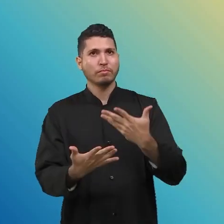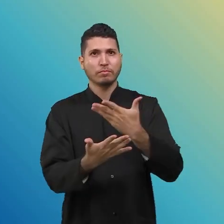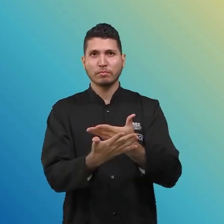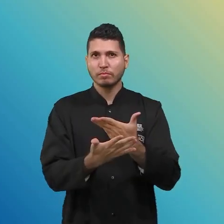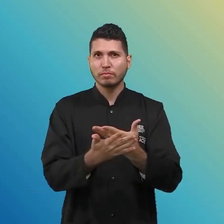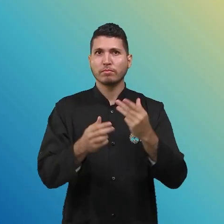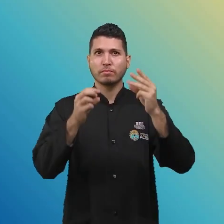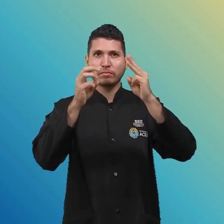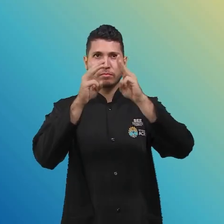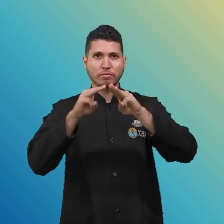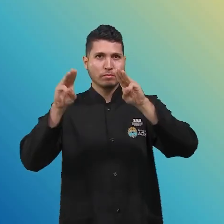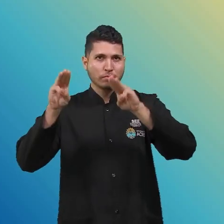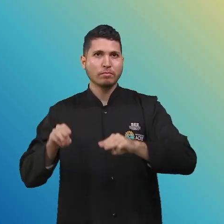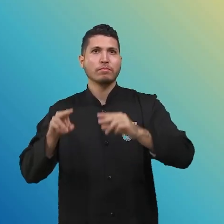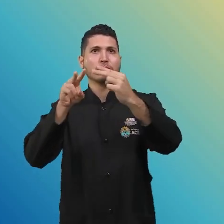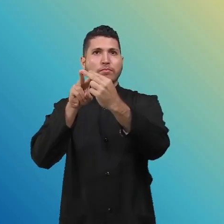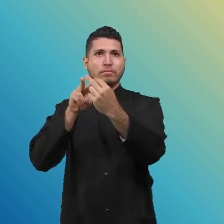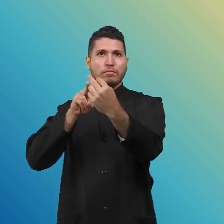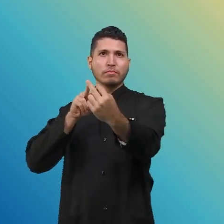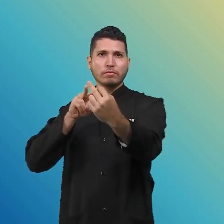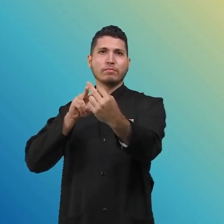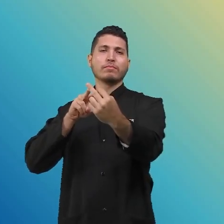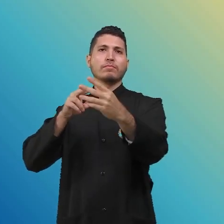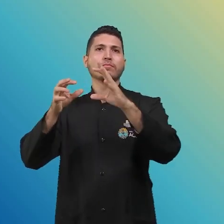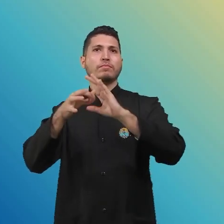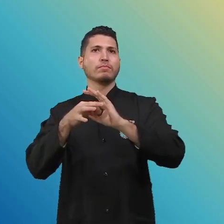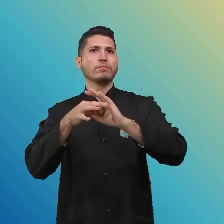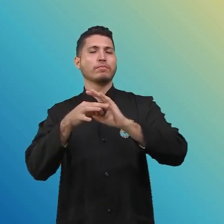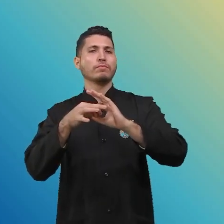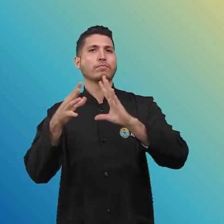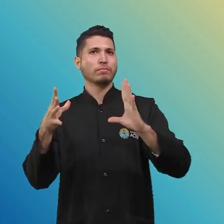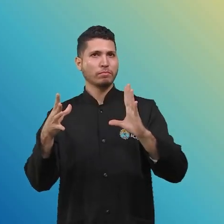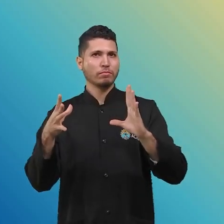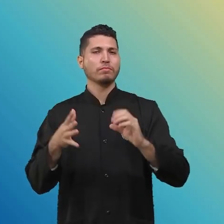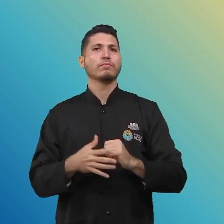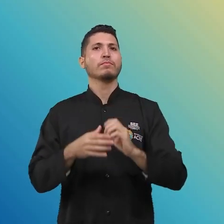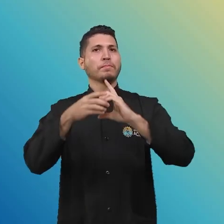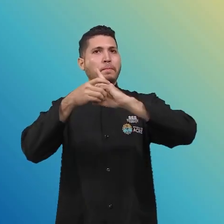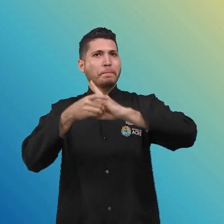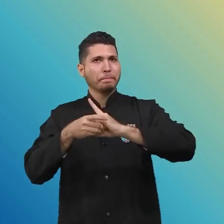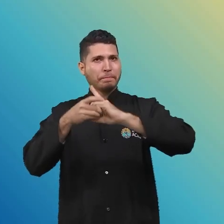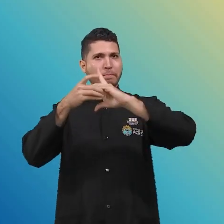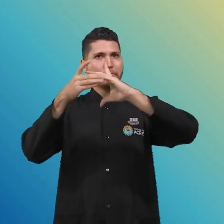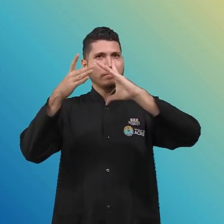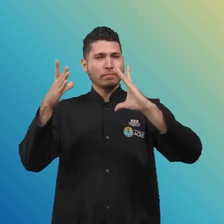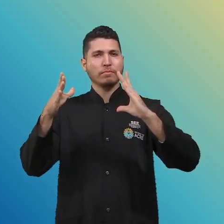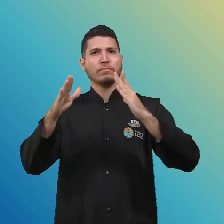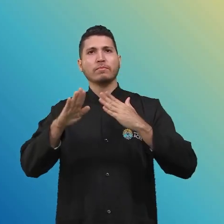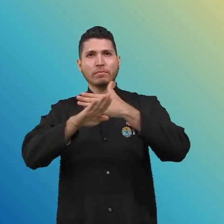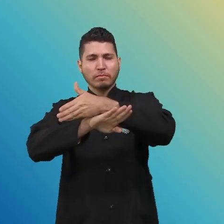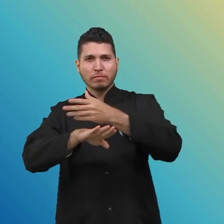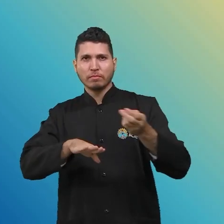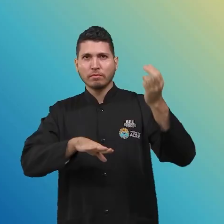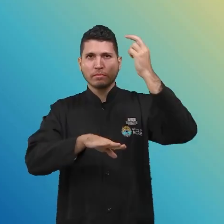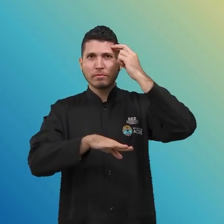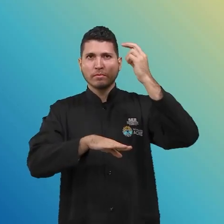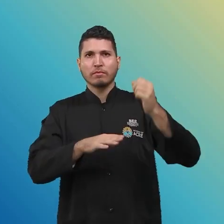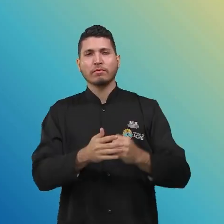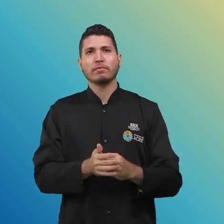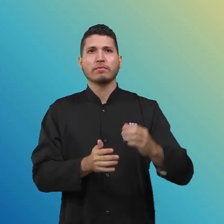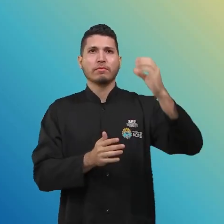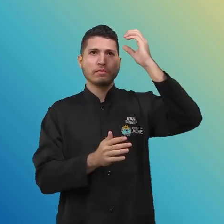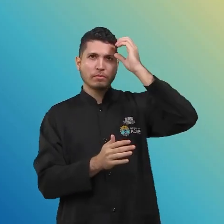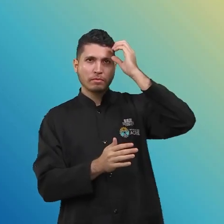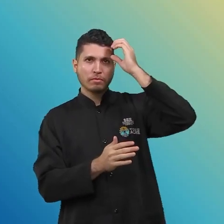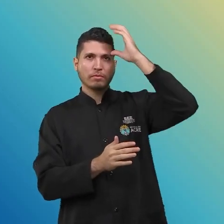virtual ele permite a democratização do acesso à cultura e ao